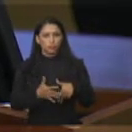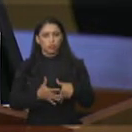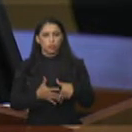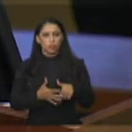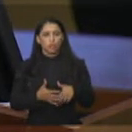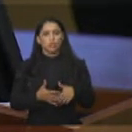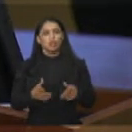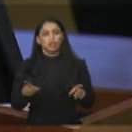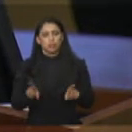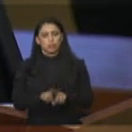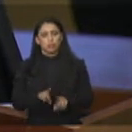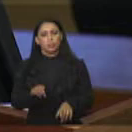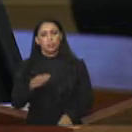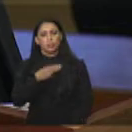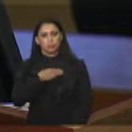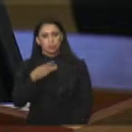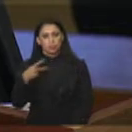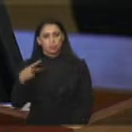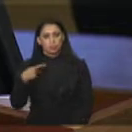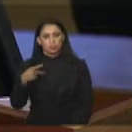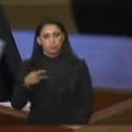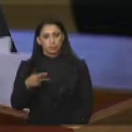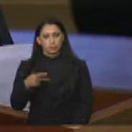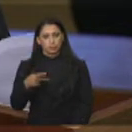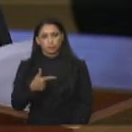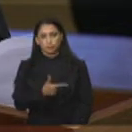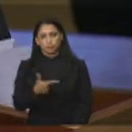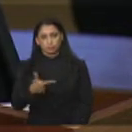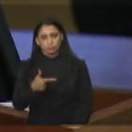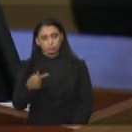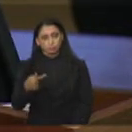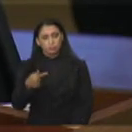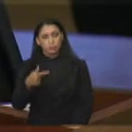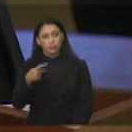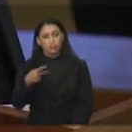vice-procuradora, a vice-procuradora-geral